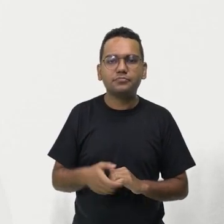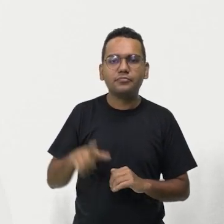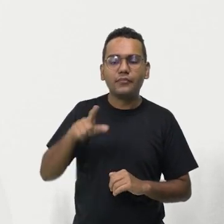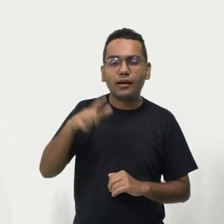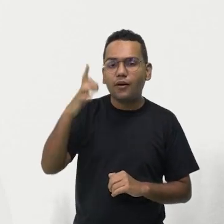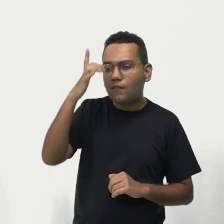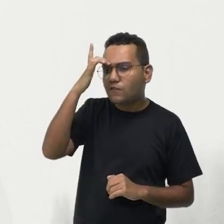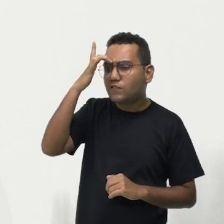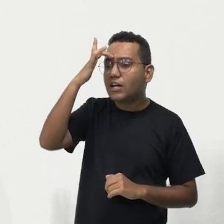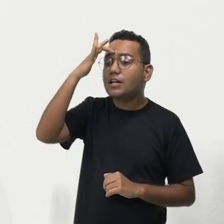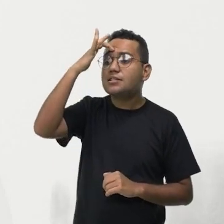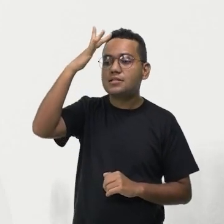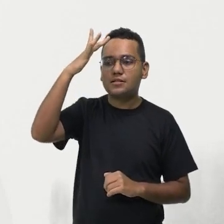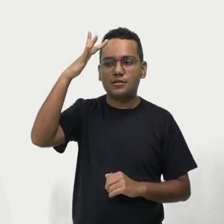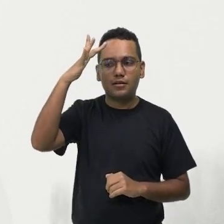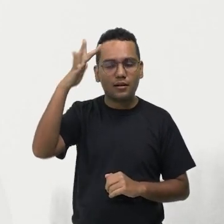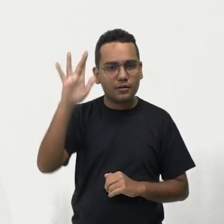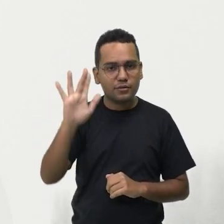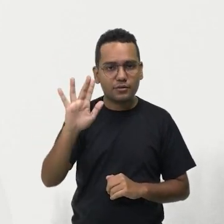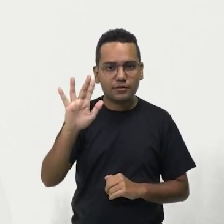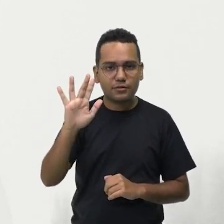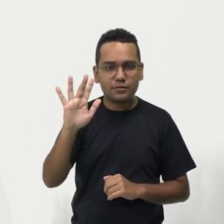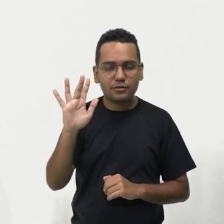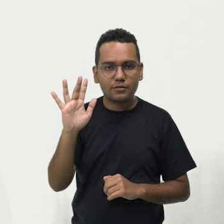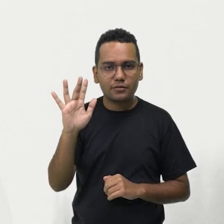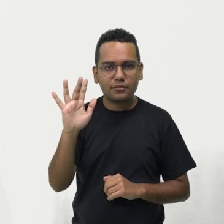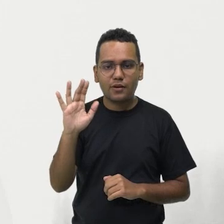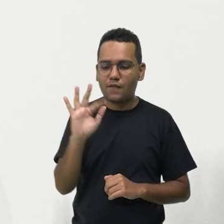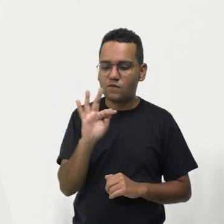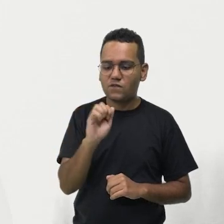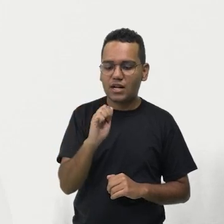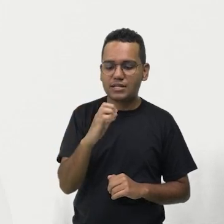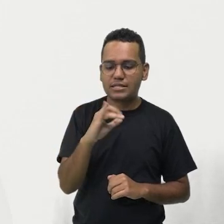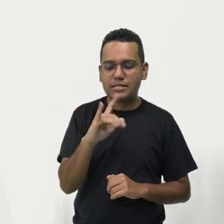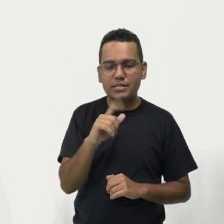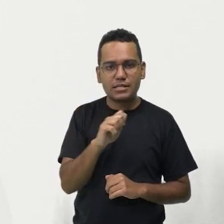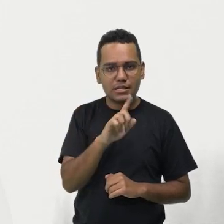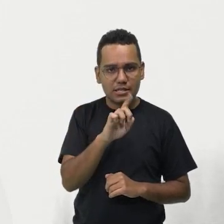mais facilidade. Olha só, facilidade aqui no nosso